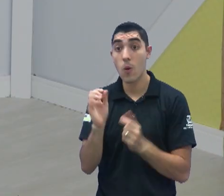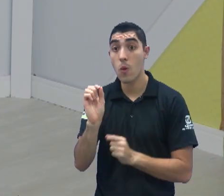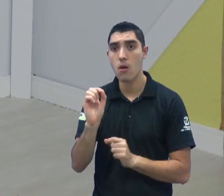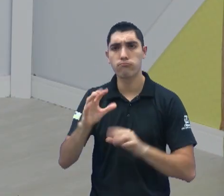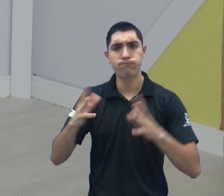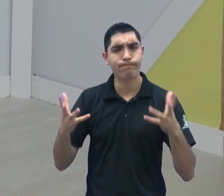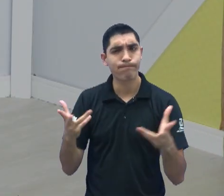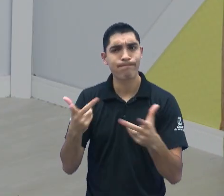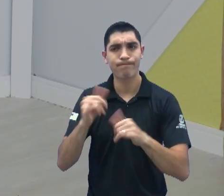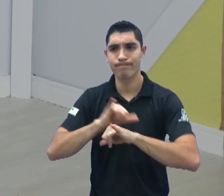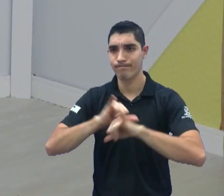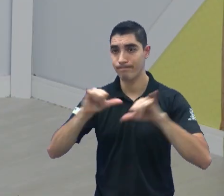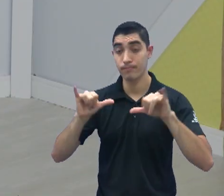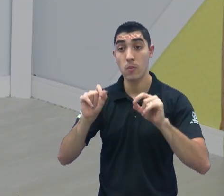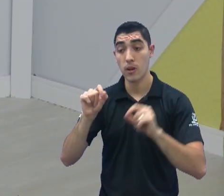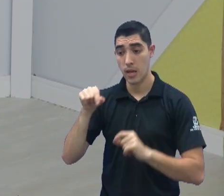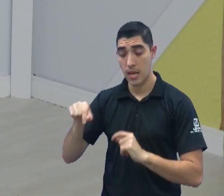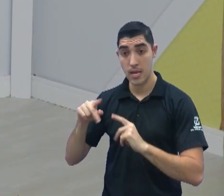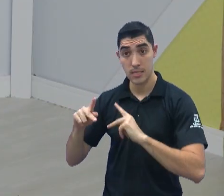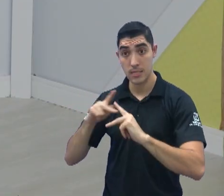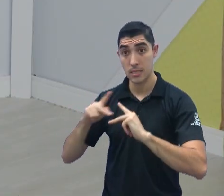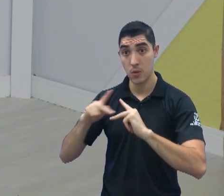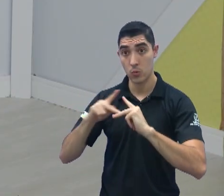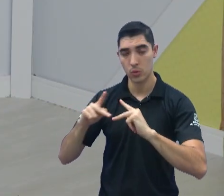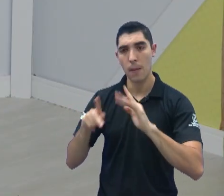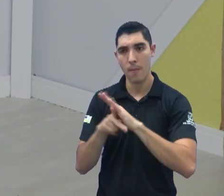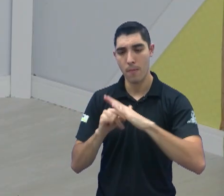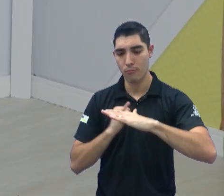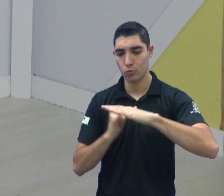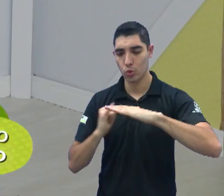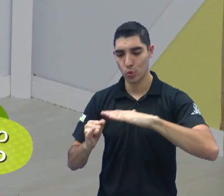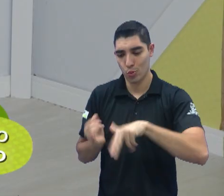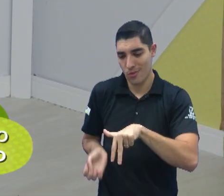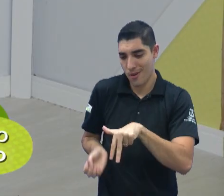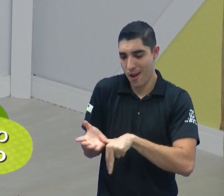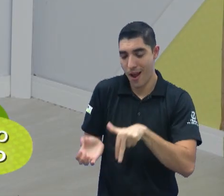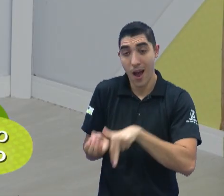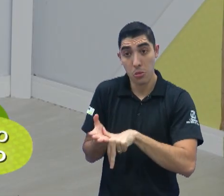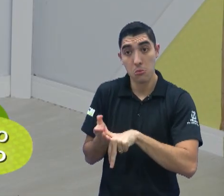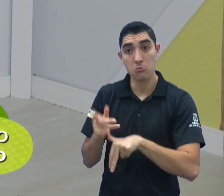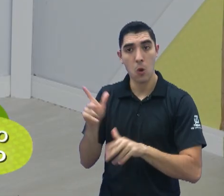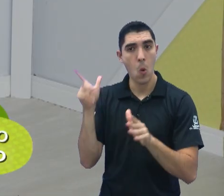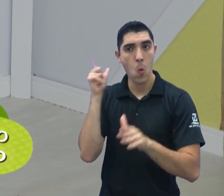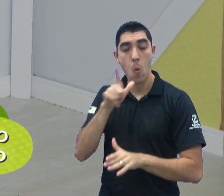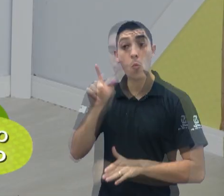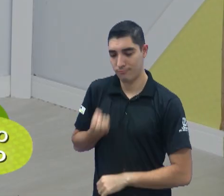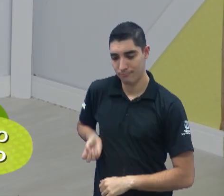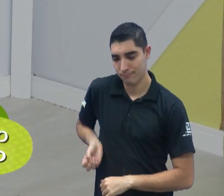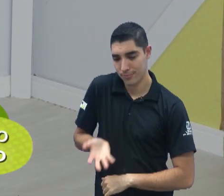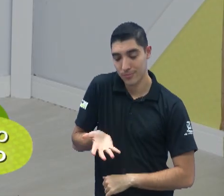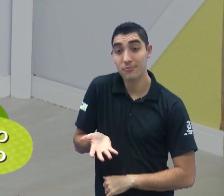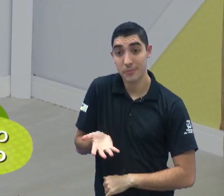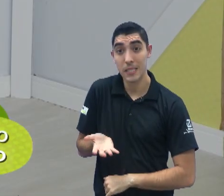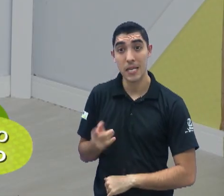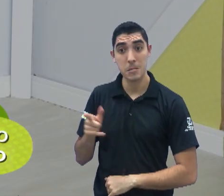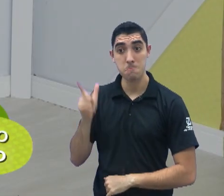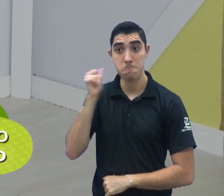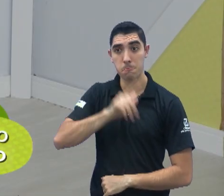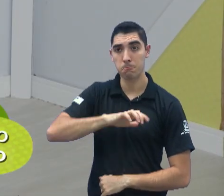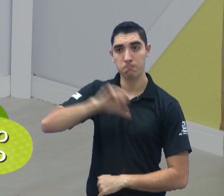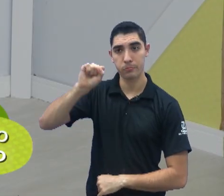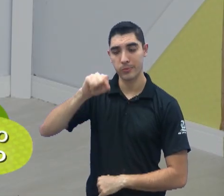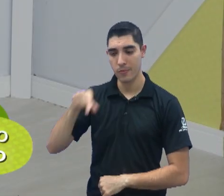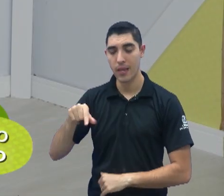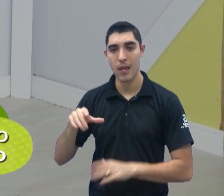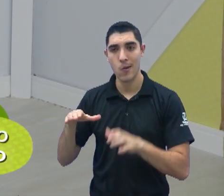O time de São José dos Campos, representado pelo Instituto Athlon, conquistou o título de campeão brasileiro de goalball no masculino